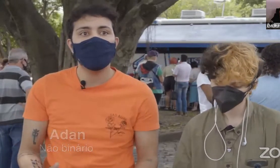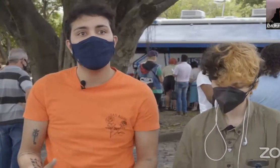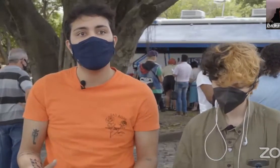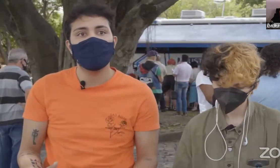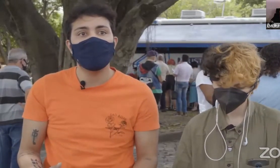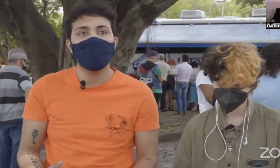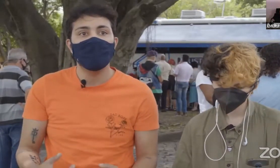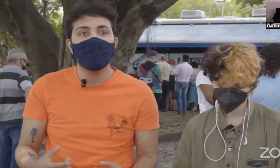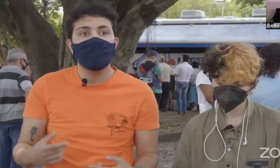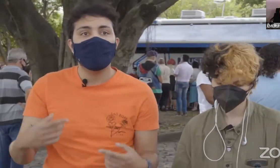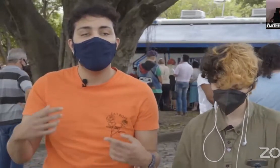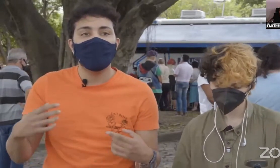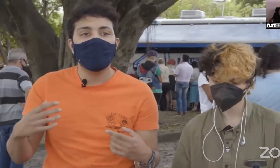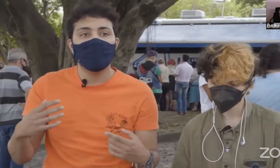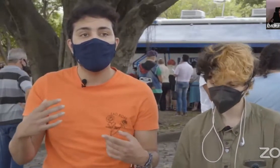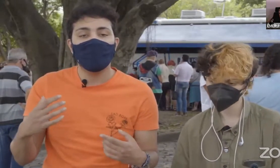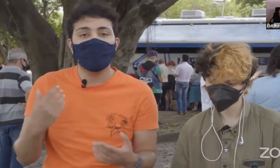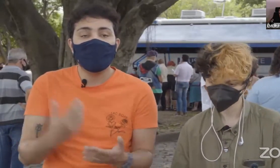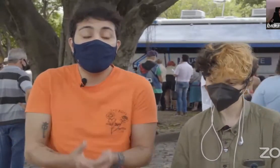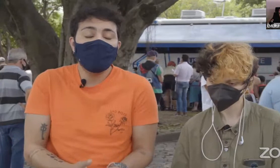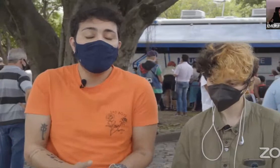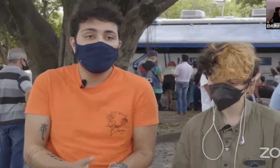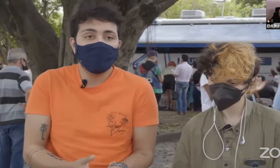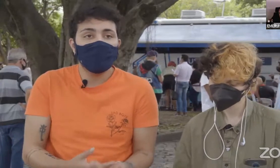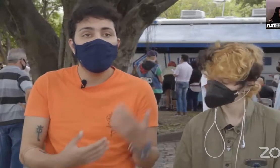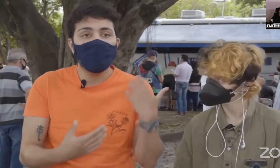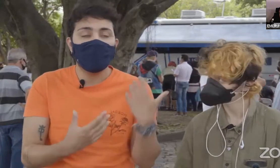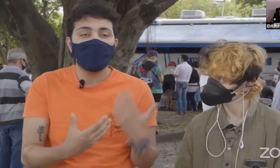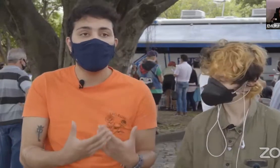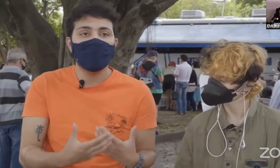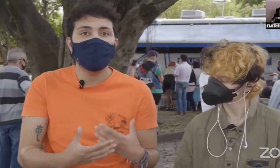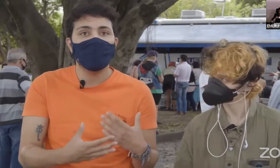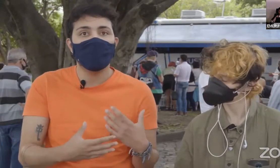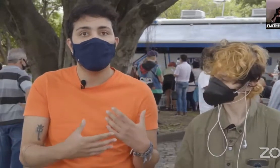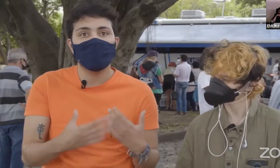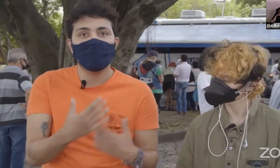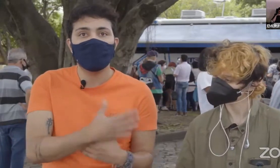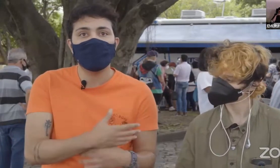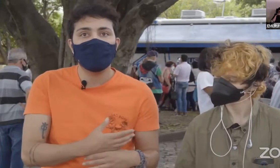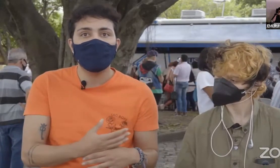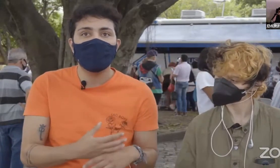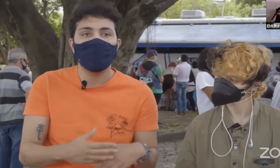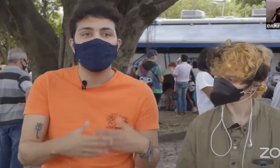mesma linguagem que você e que validam, igual aqui